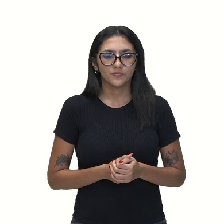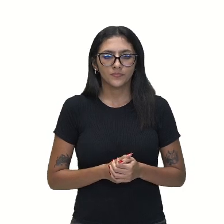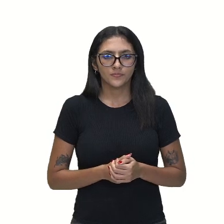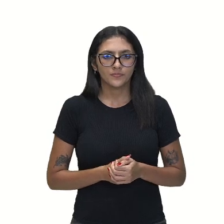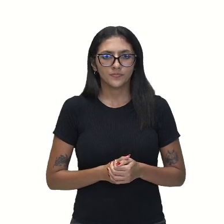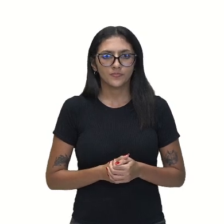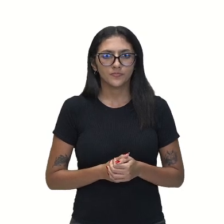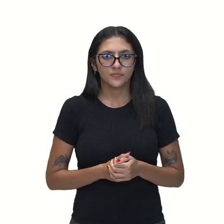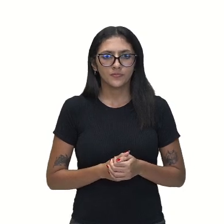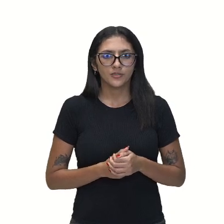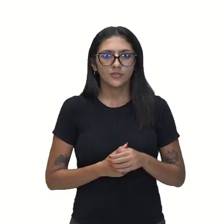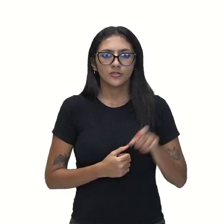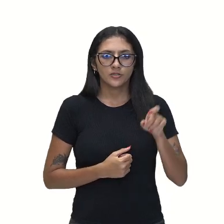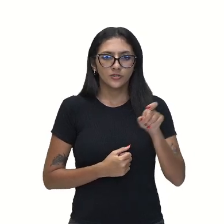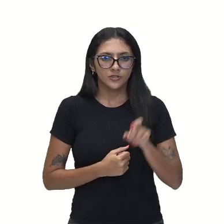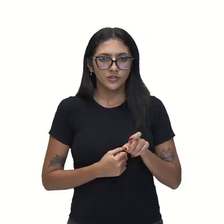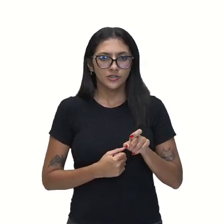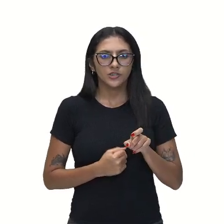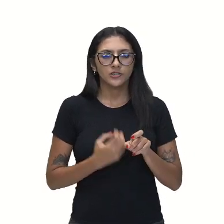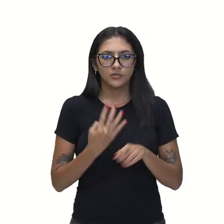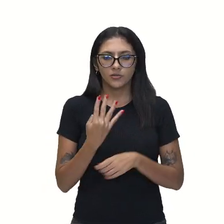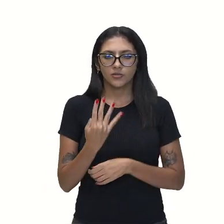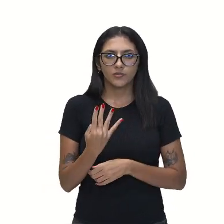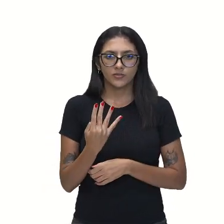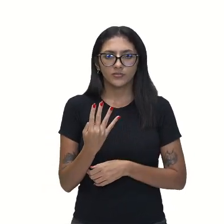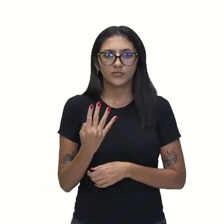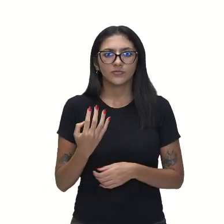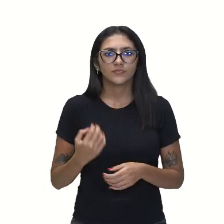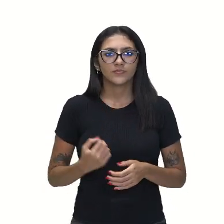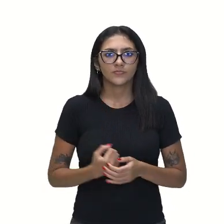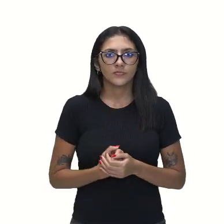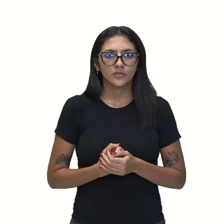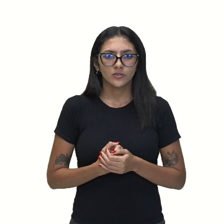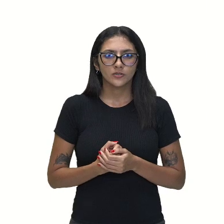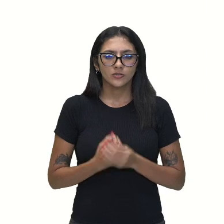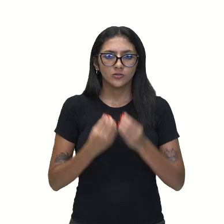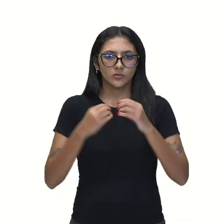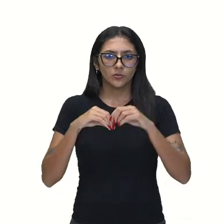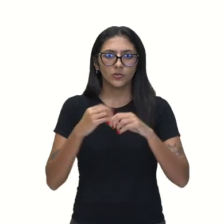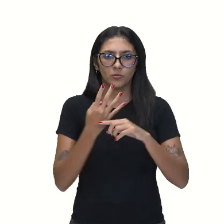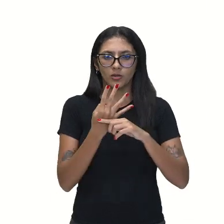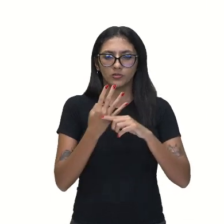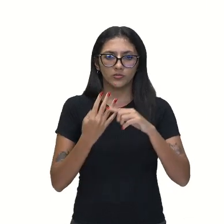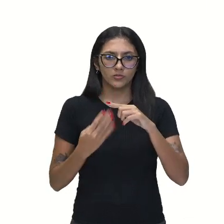Então, cereja do bolo aqui, ó. X igual a 4 sobre 9.